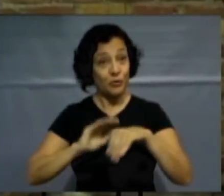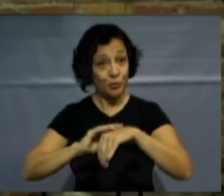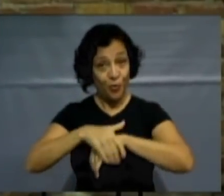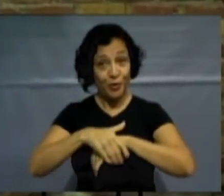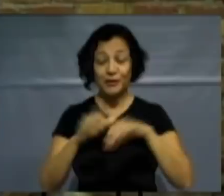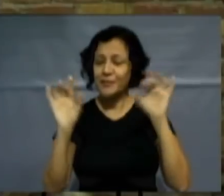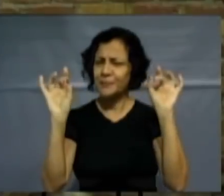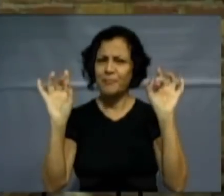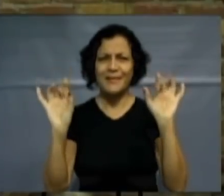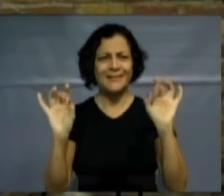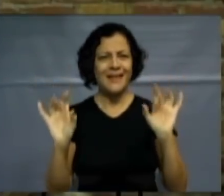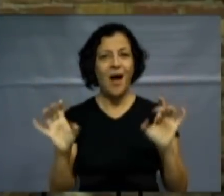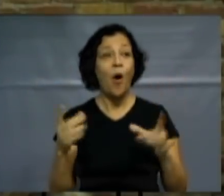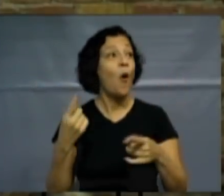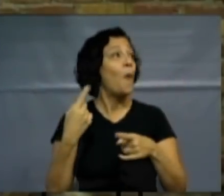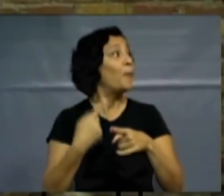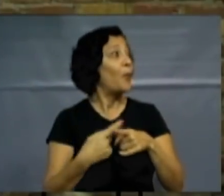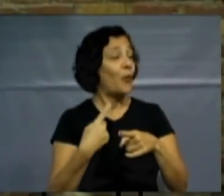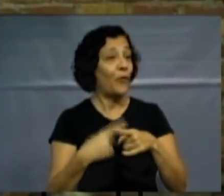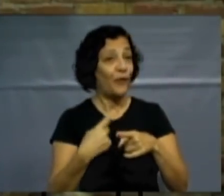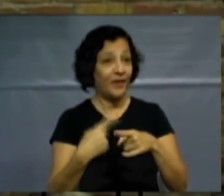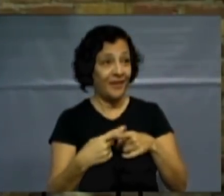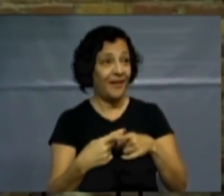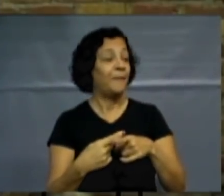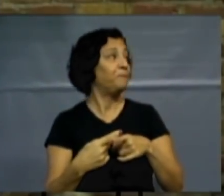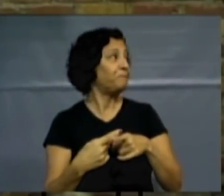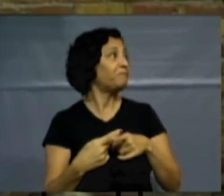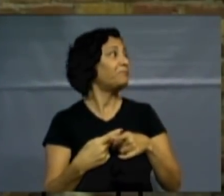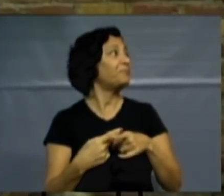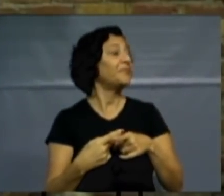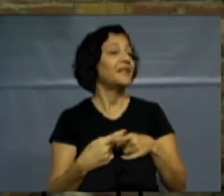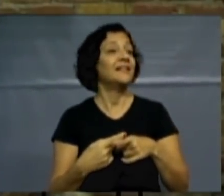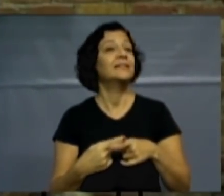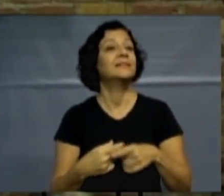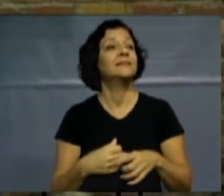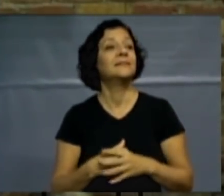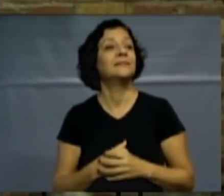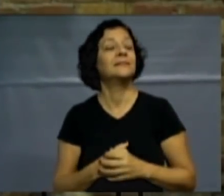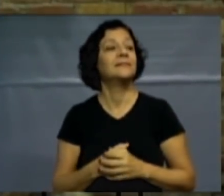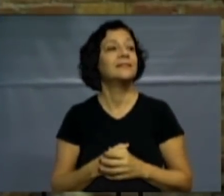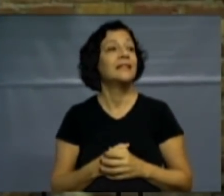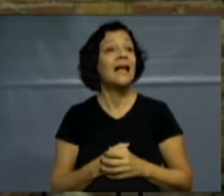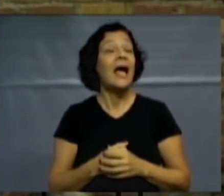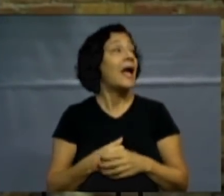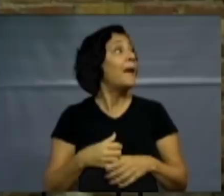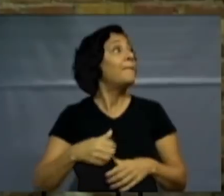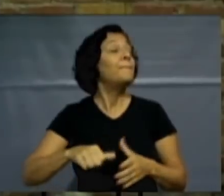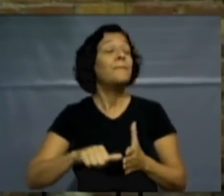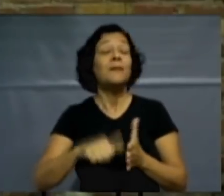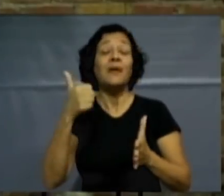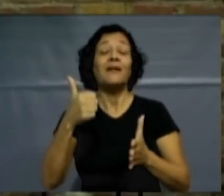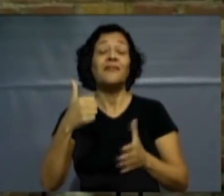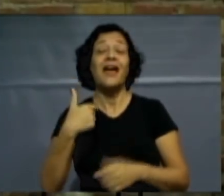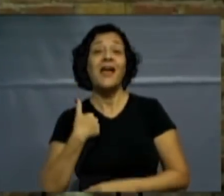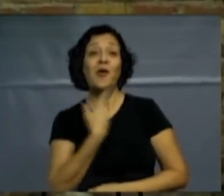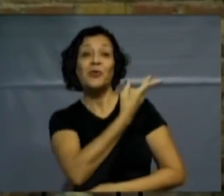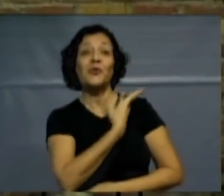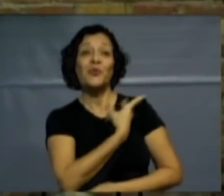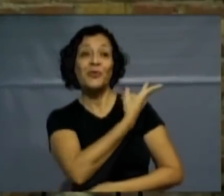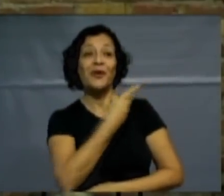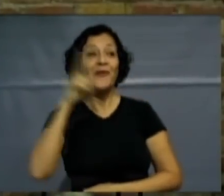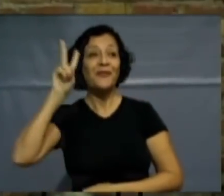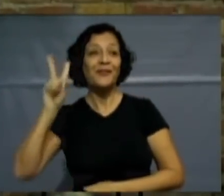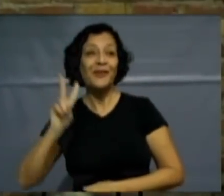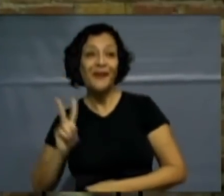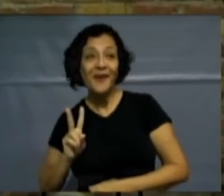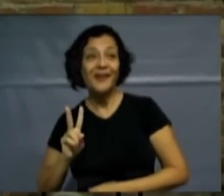especial, porque é a primeira vez, muito embora a gente seja da mesma instituição, aí já quase um ano, mas é a primeira vez que eu e Verônica tá fazendo assim uma